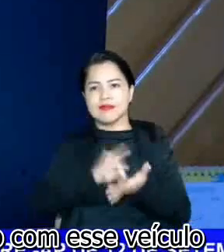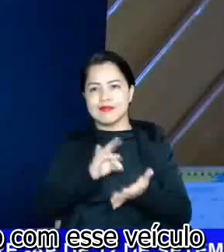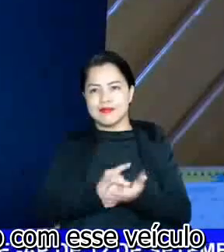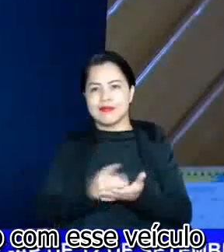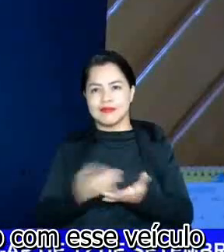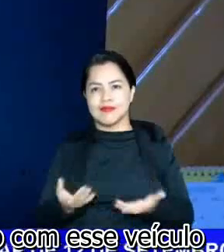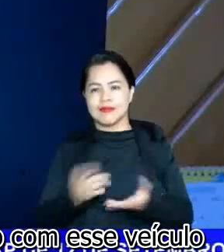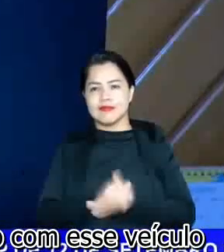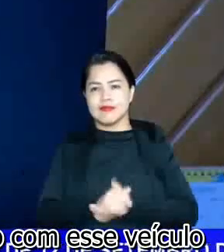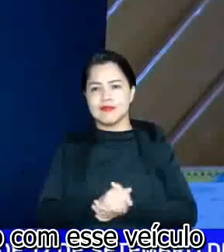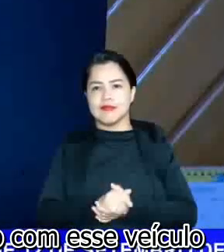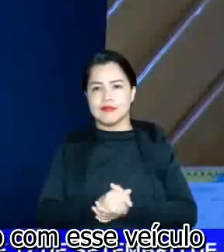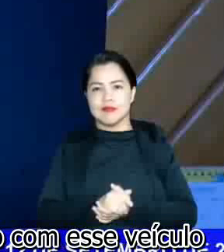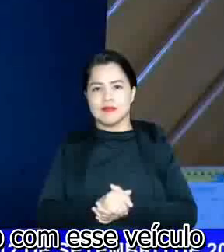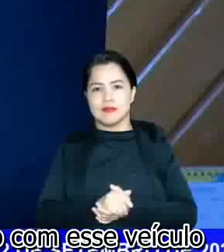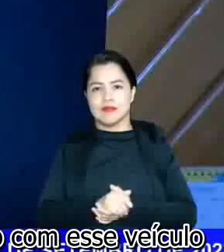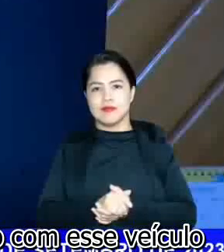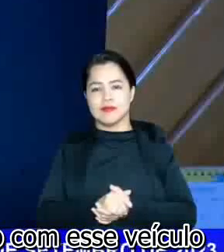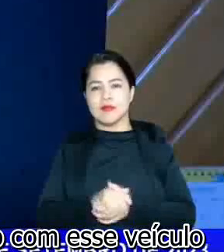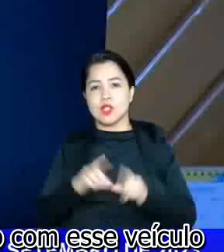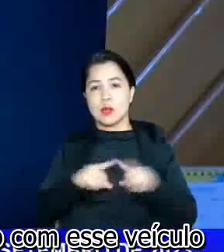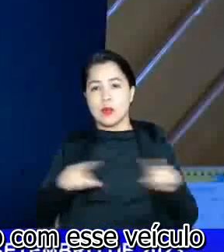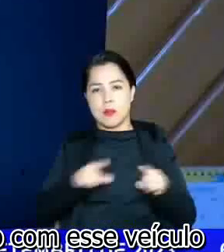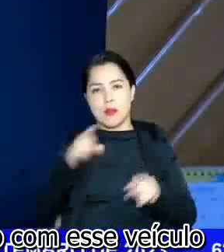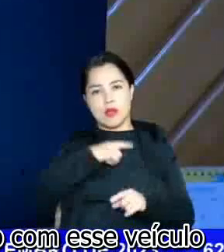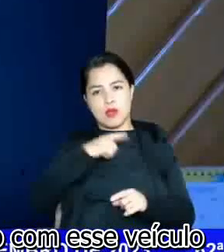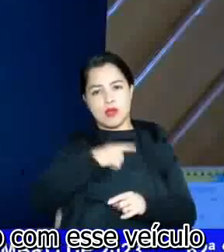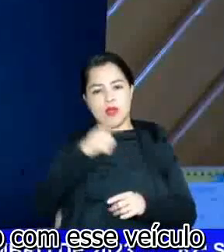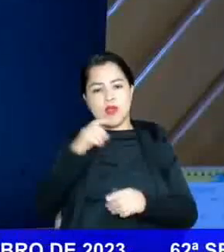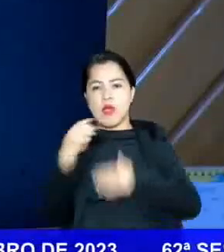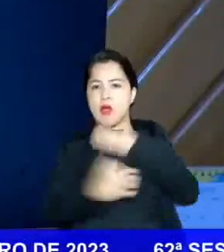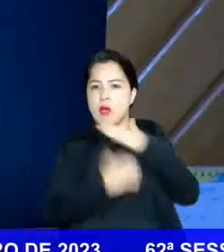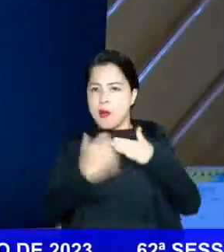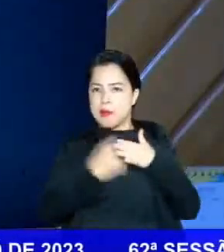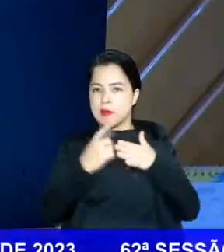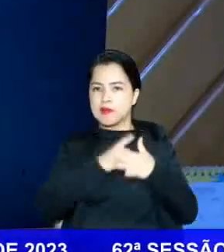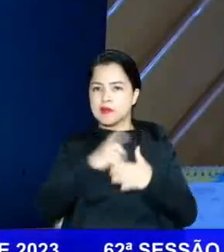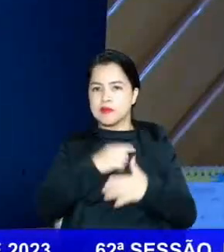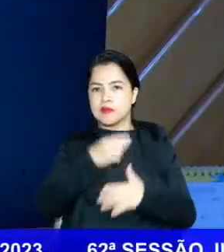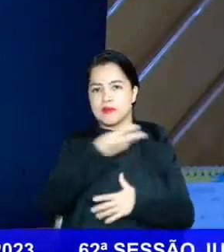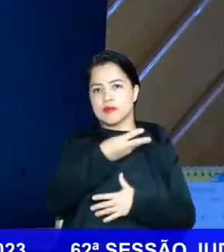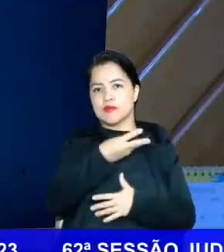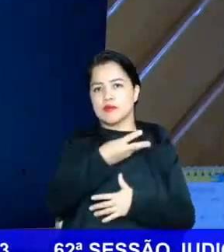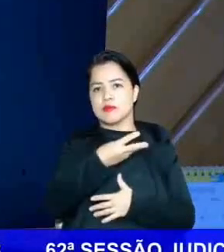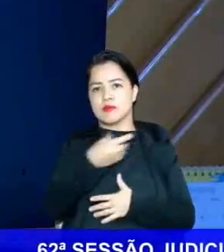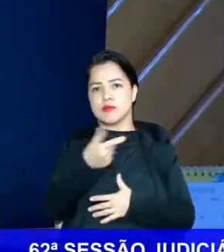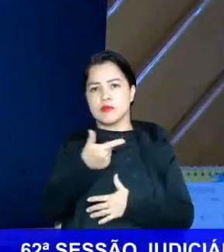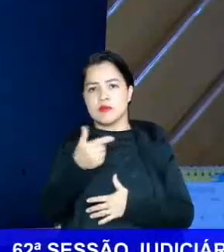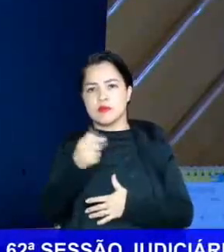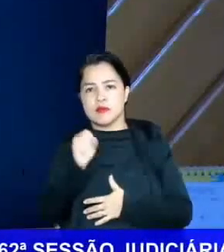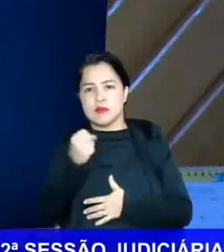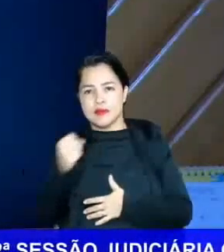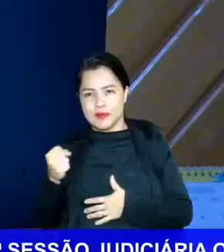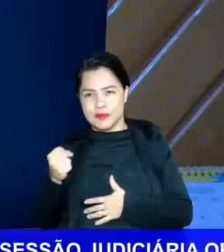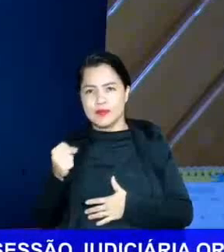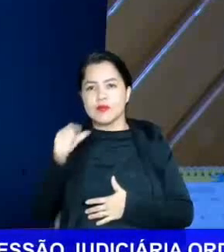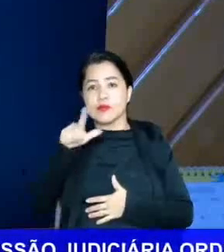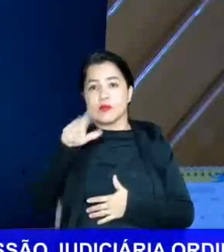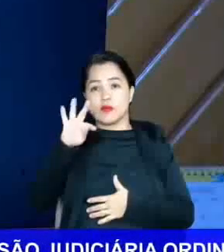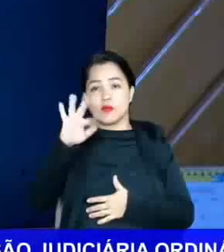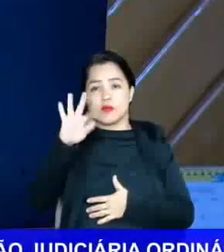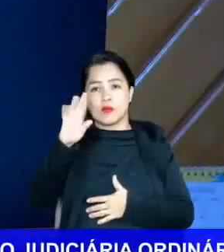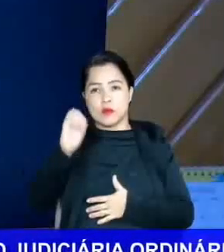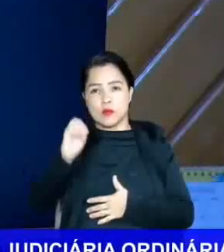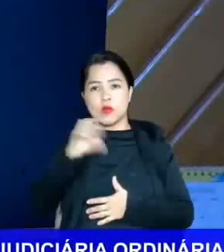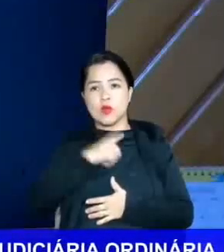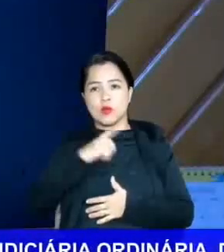considerando que para isso a prestadora teria que ter gasto com esse veículo 328 litros de combustível por